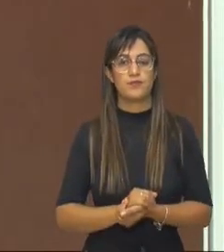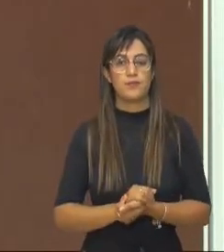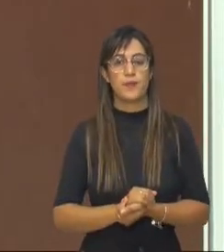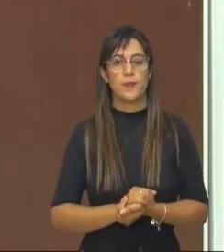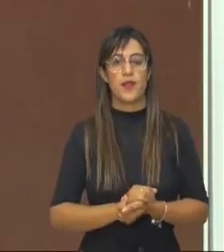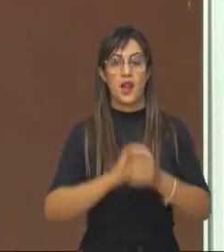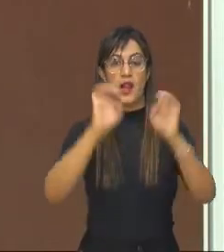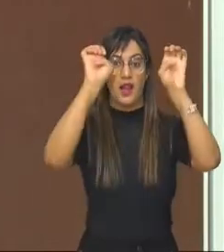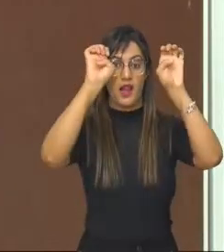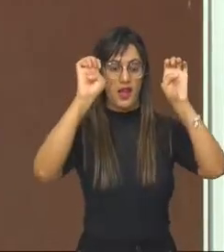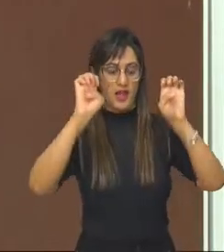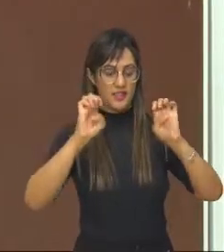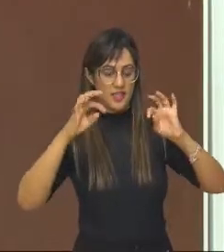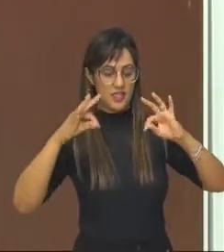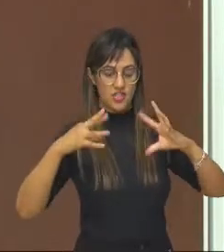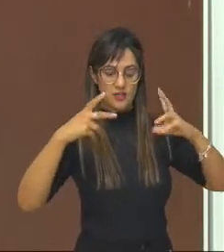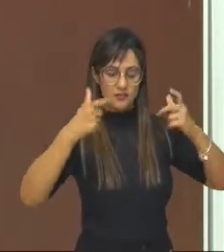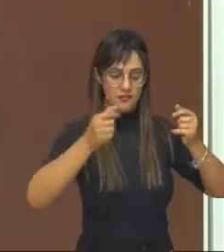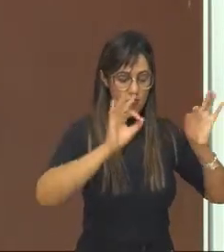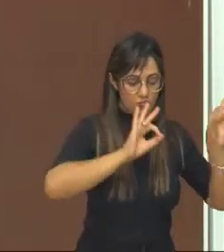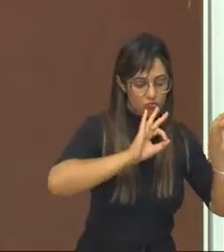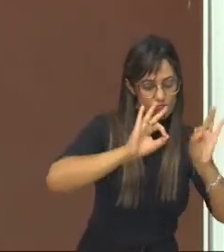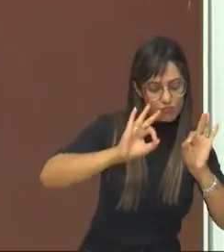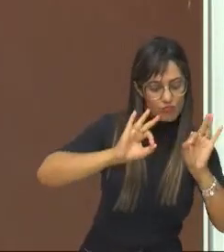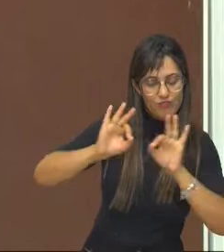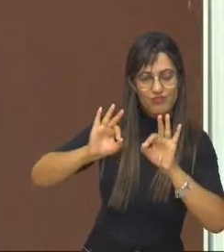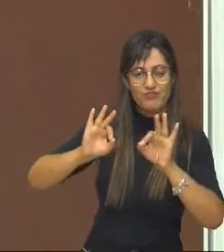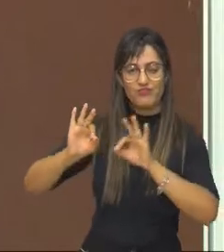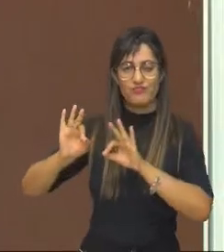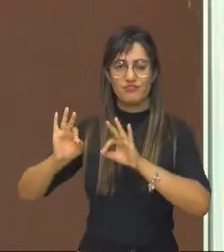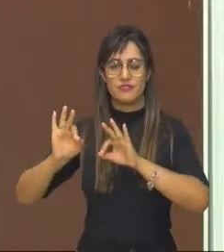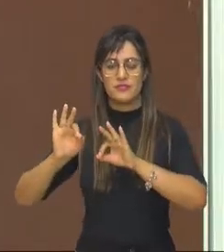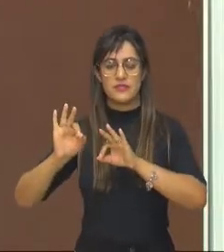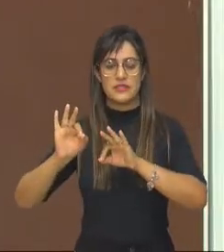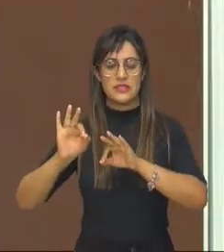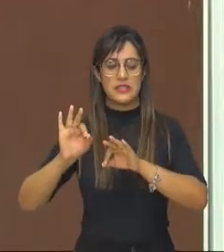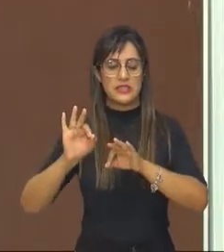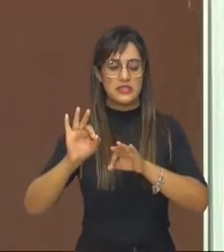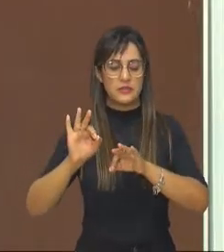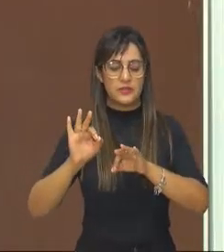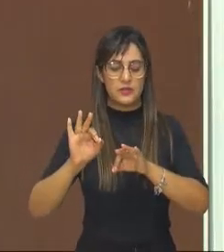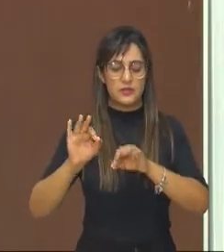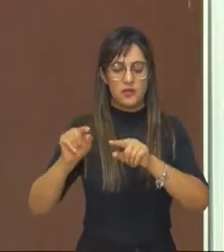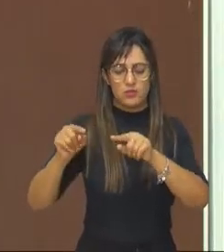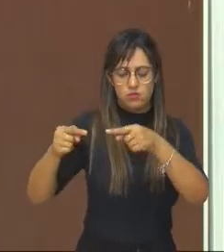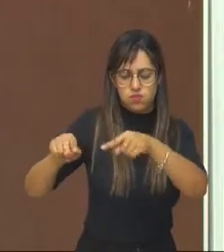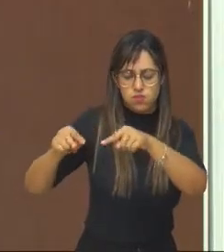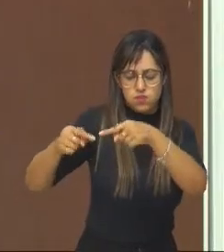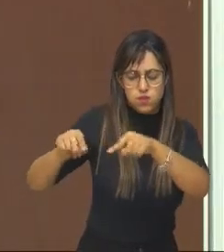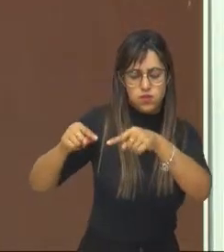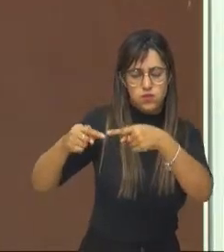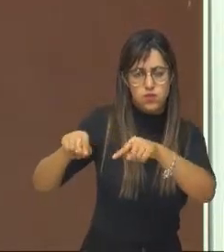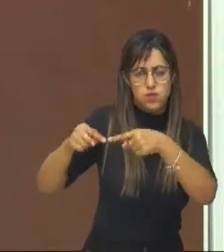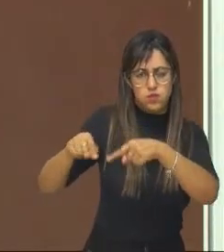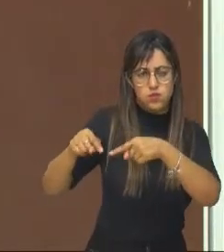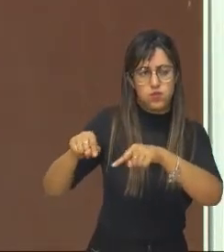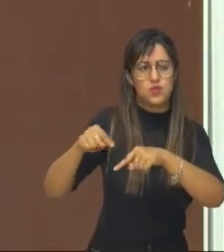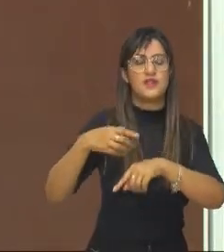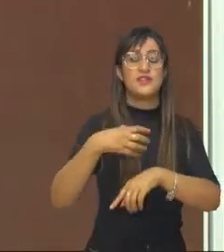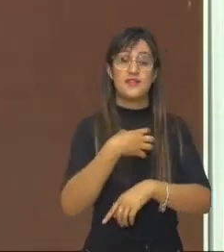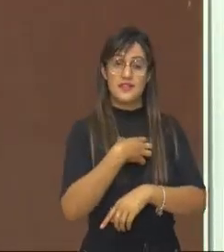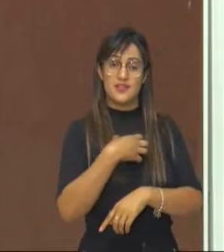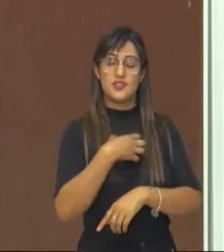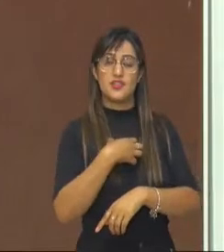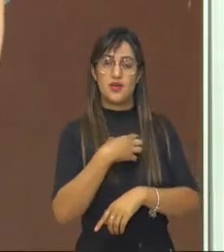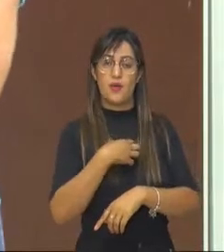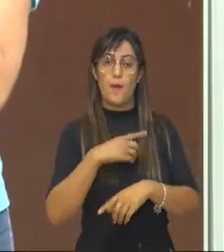tudo. Eu sei que incomoda. As pessoas que estarão nos assistindo sentirão um incômodo também, mas eu